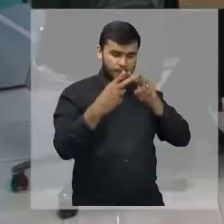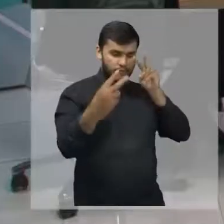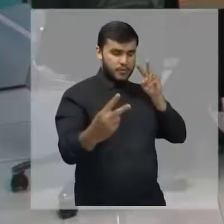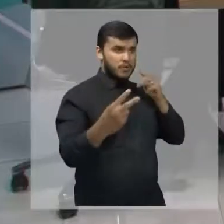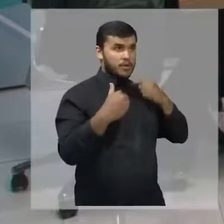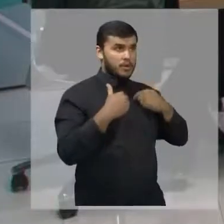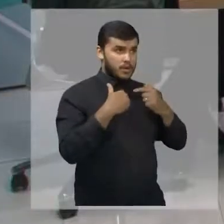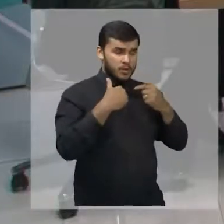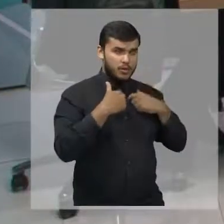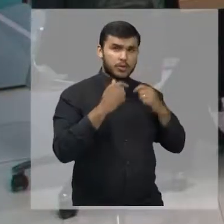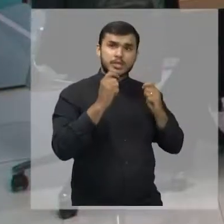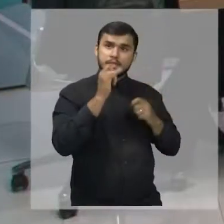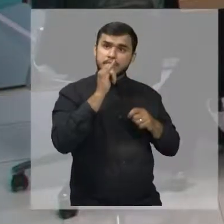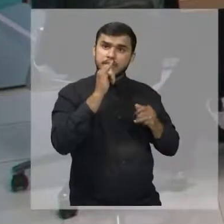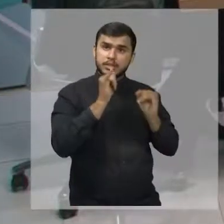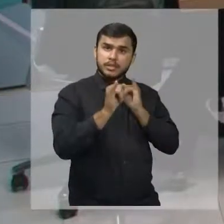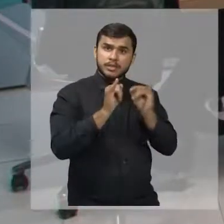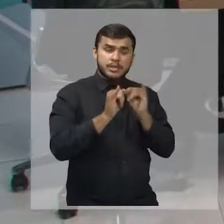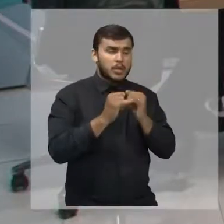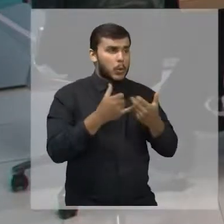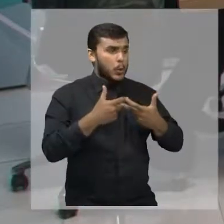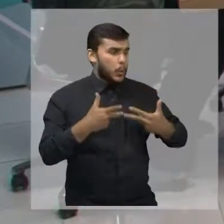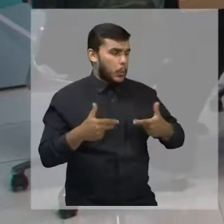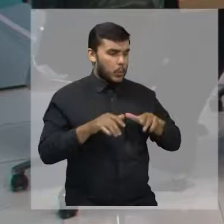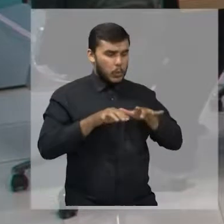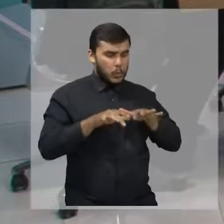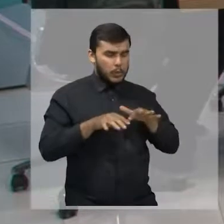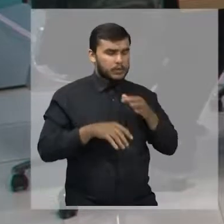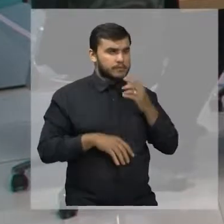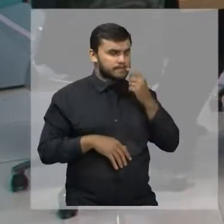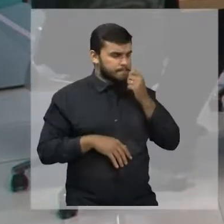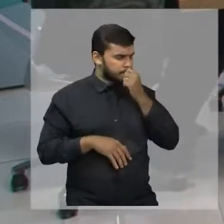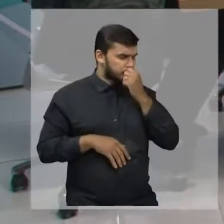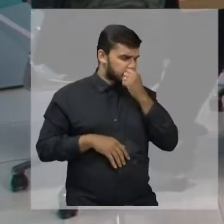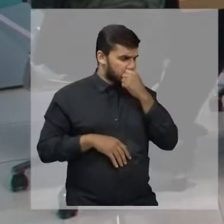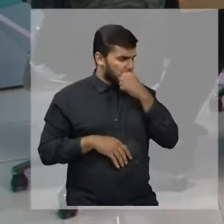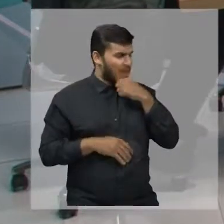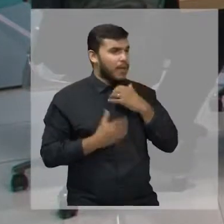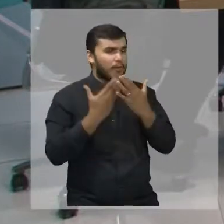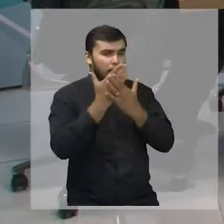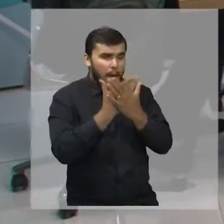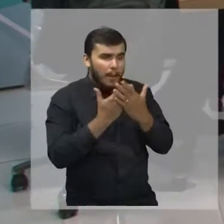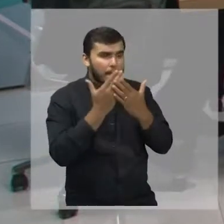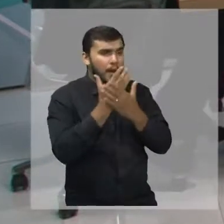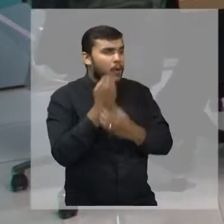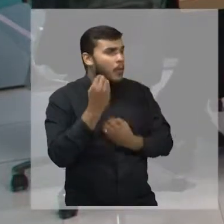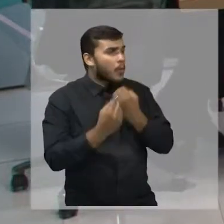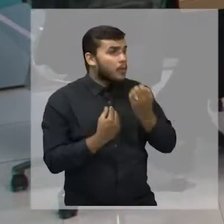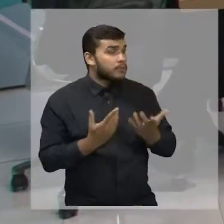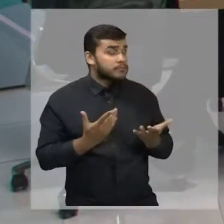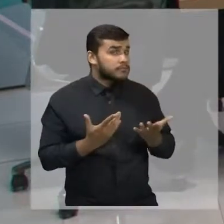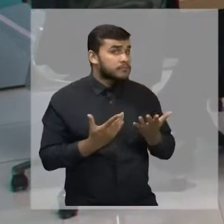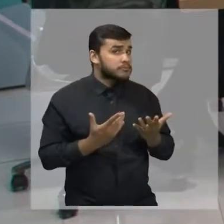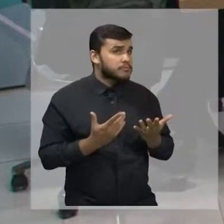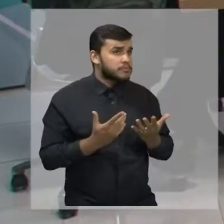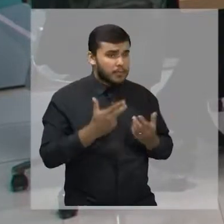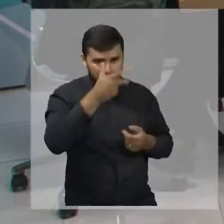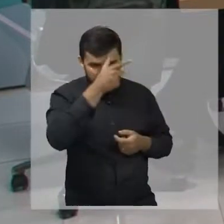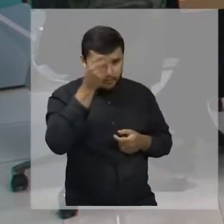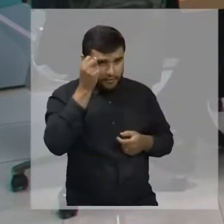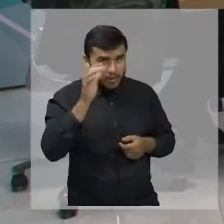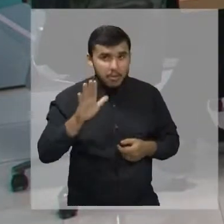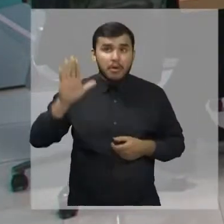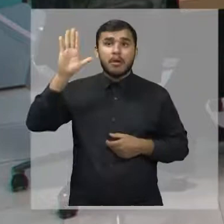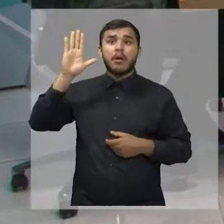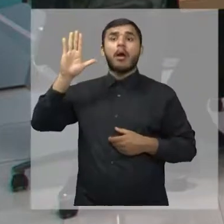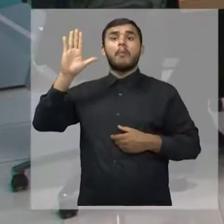meios, vamos dizer, escusos ou com... As correntes de opiniões. Aí, Arnaldo, aí fica uma premissa inicial,